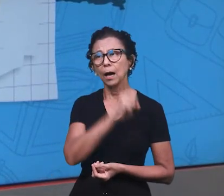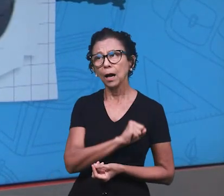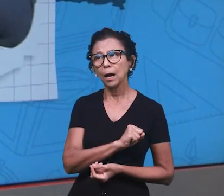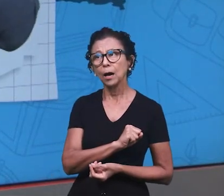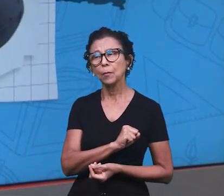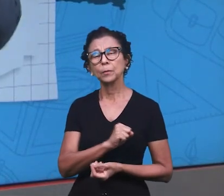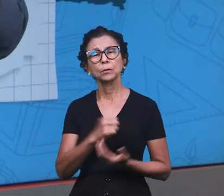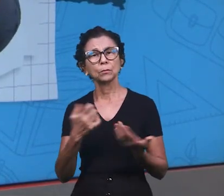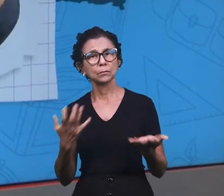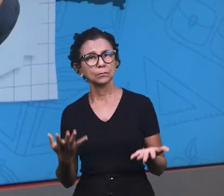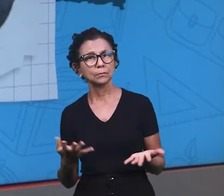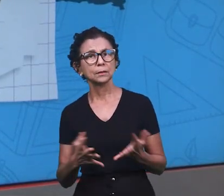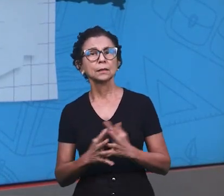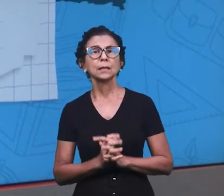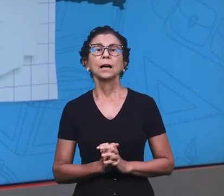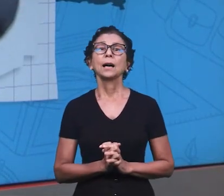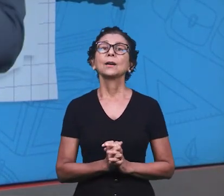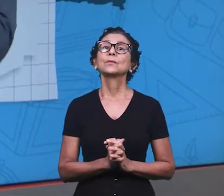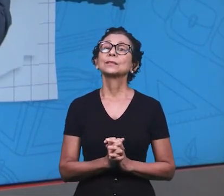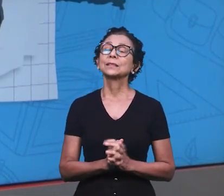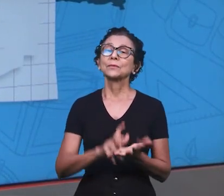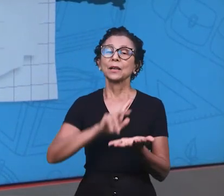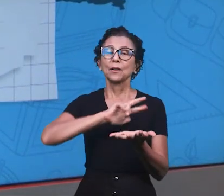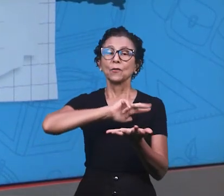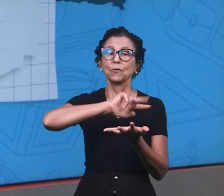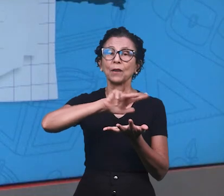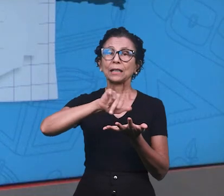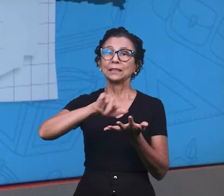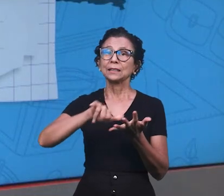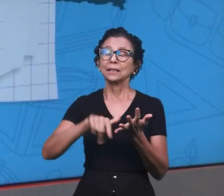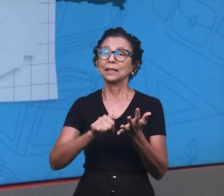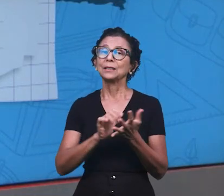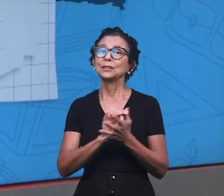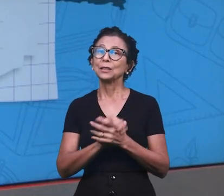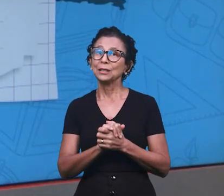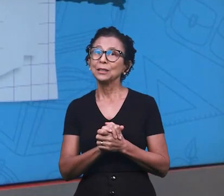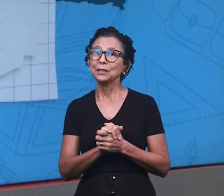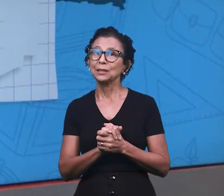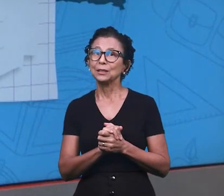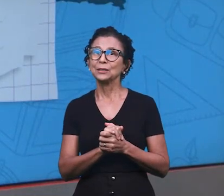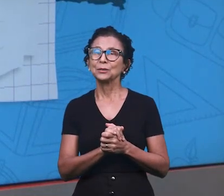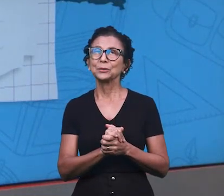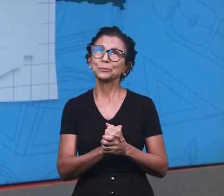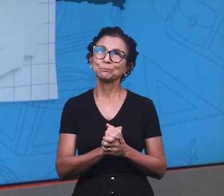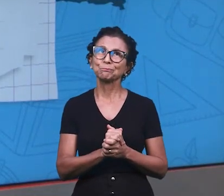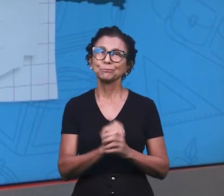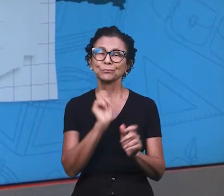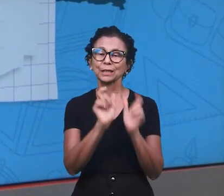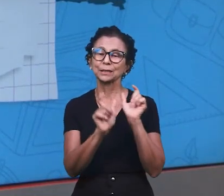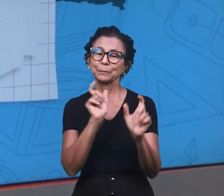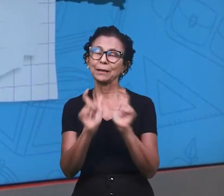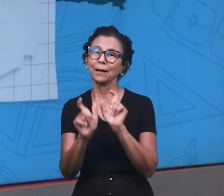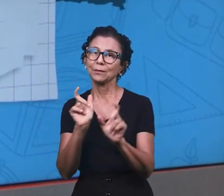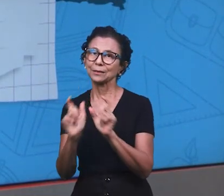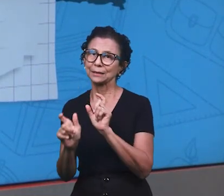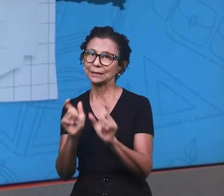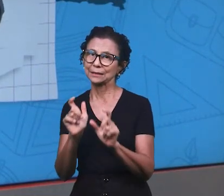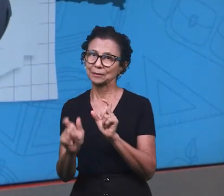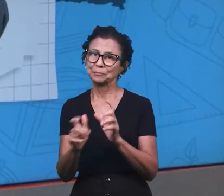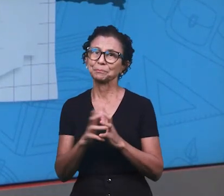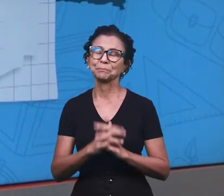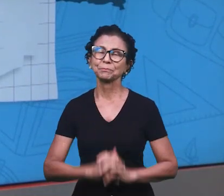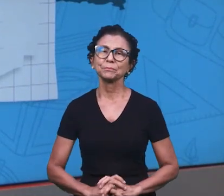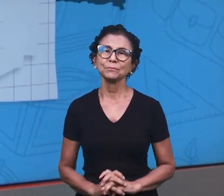dessa maneira, você já vai diversificando o seu repertório, não só cultural nesse aspecto, lembra disso, mas nós estamos falando do